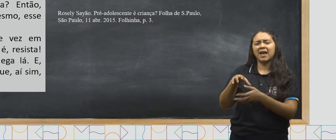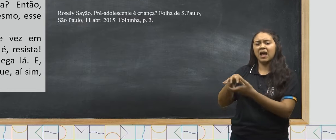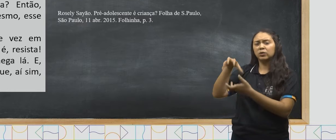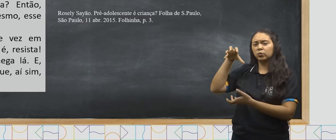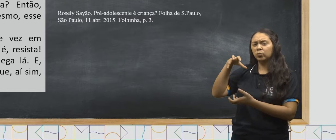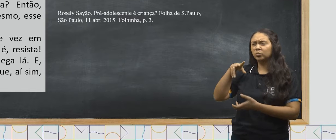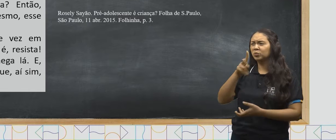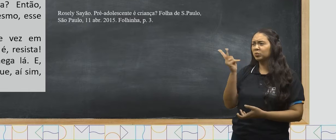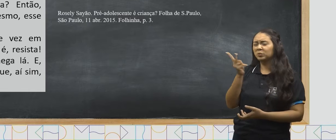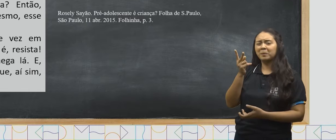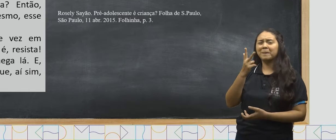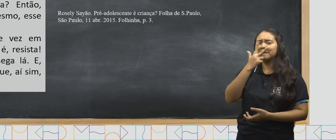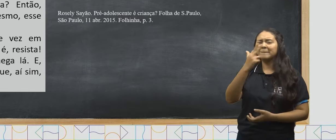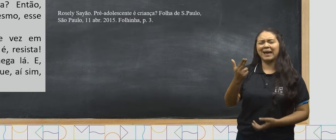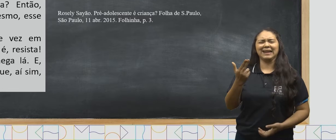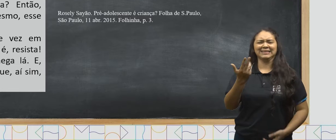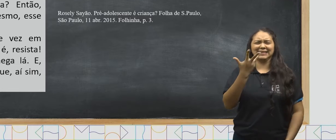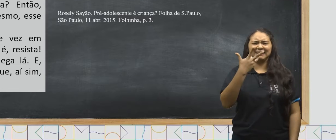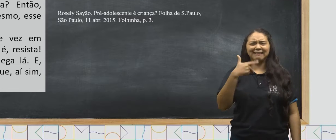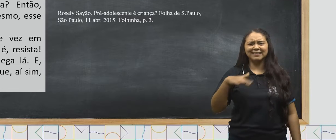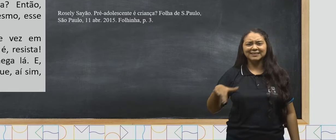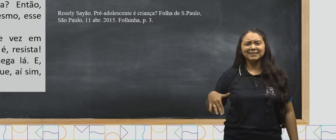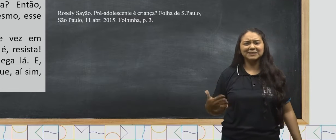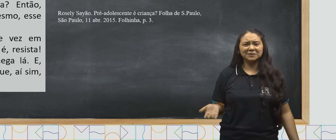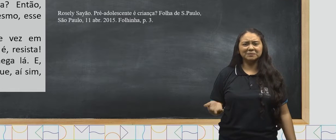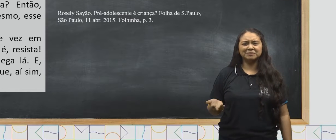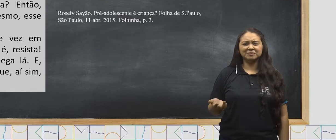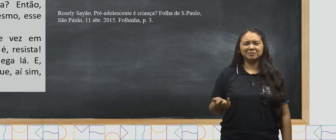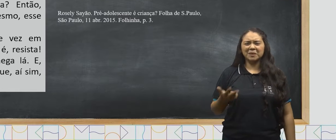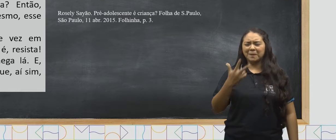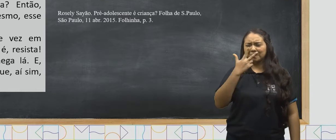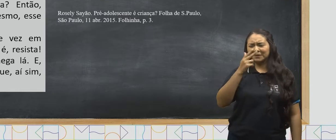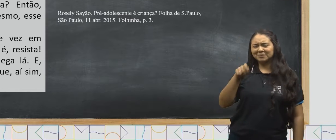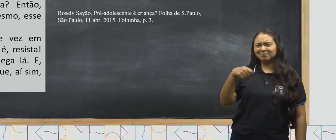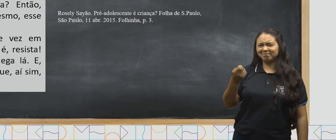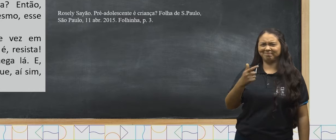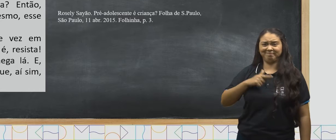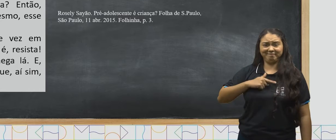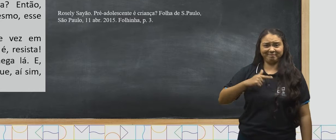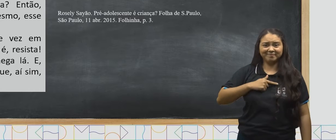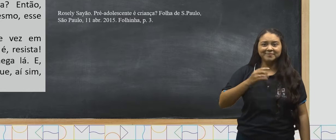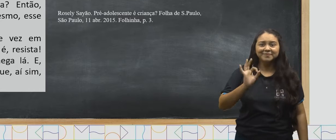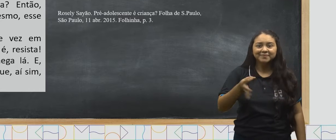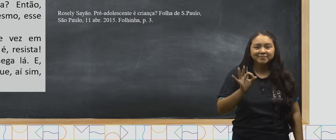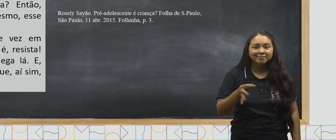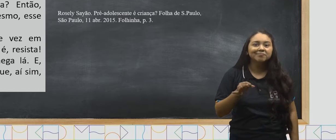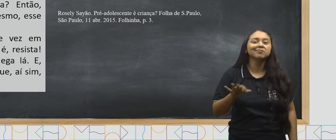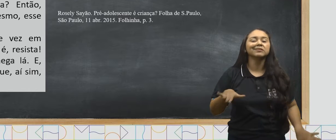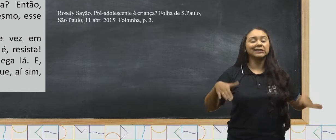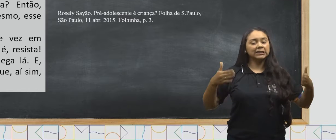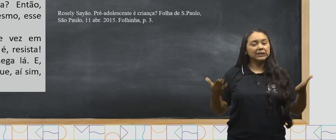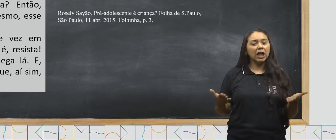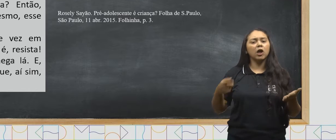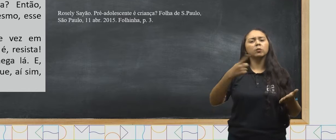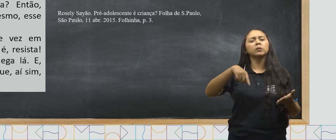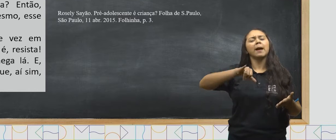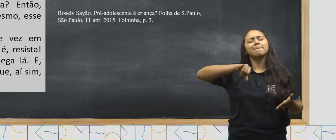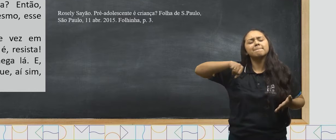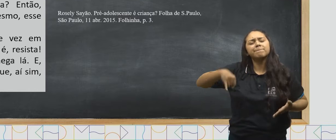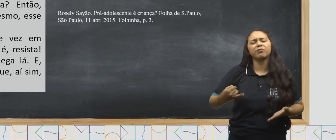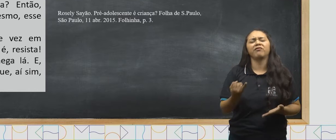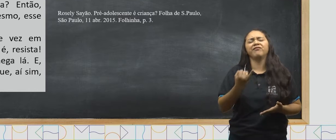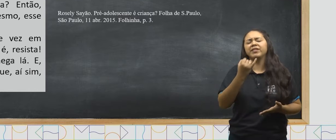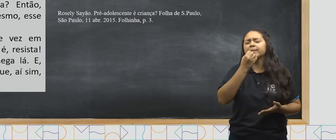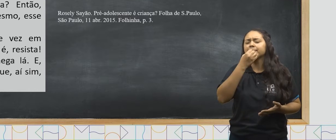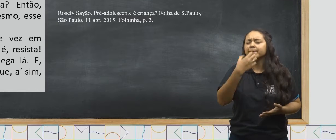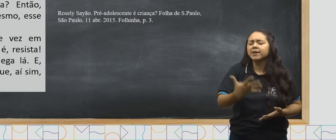se comportam como crianças. Fica um pouco ridículo, não fica? Então, aproveite